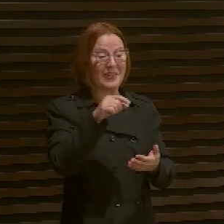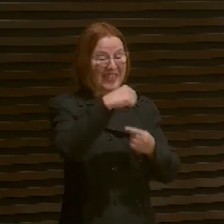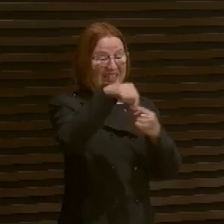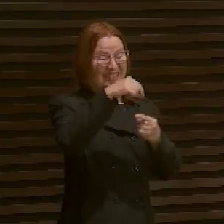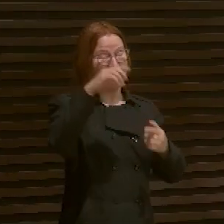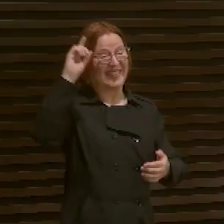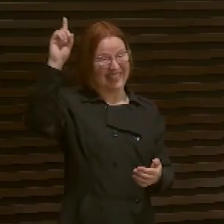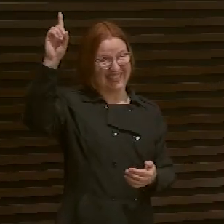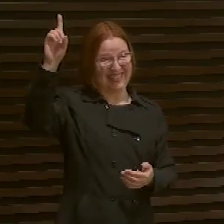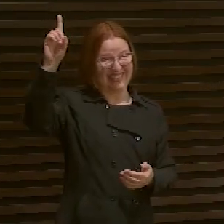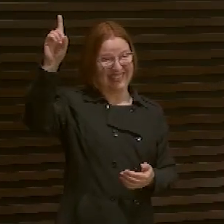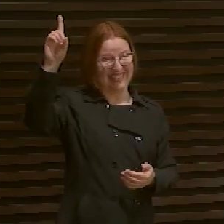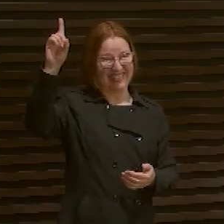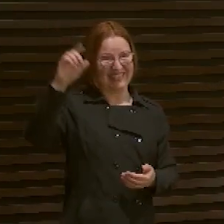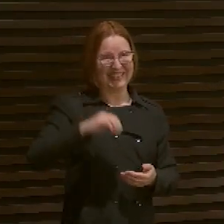de Deus.